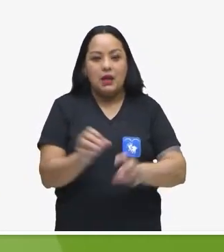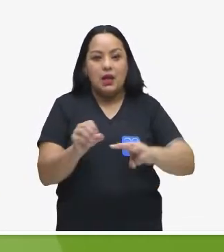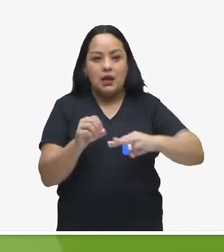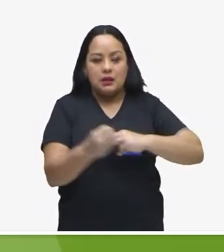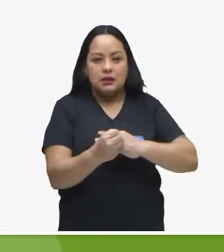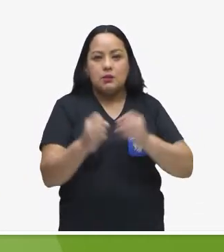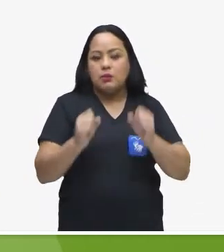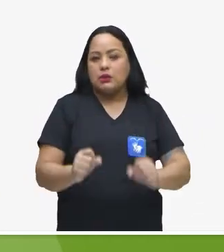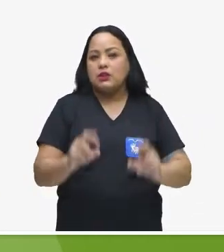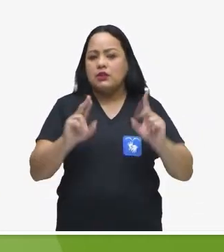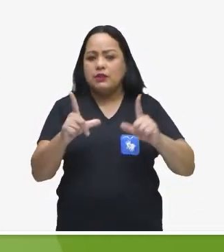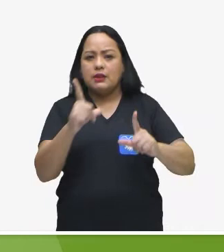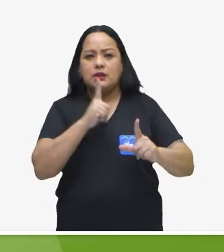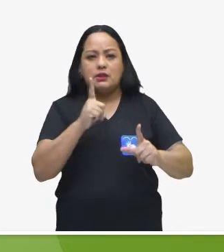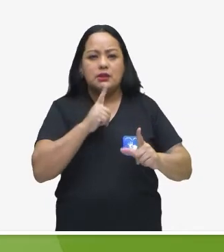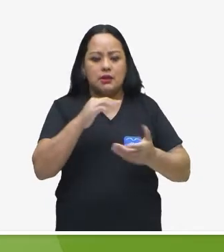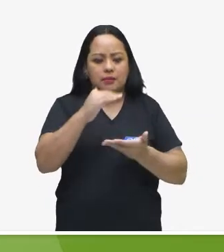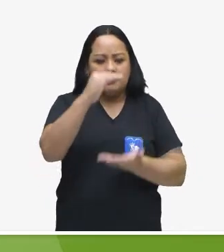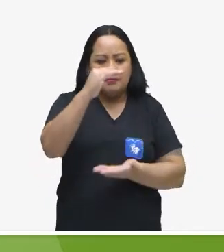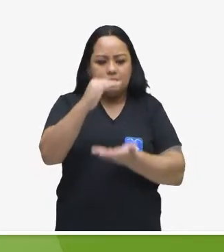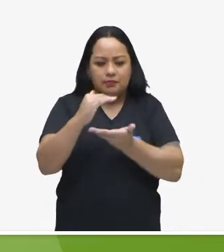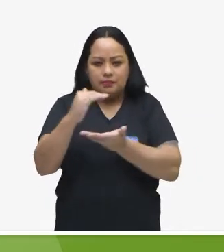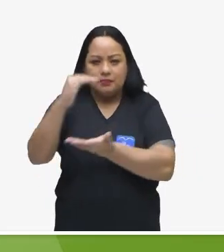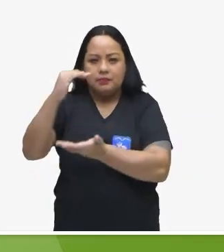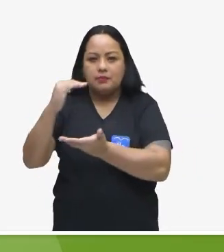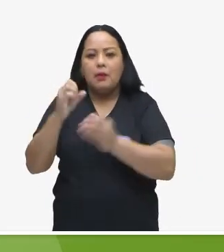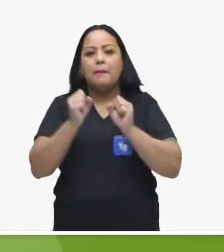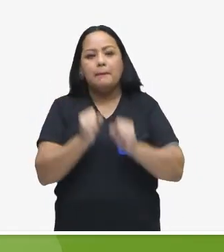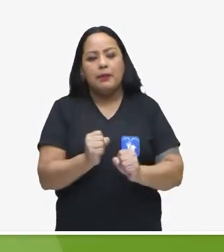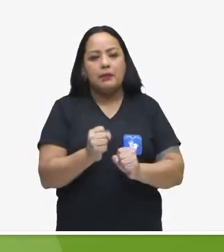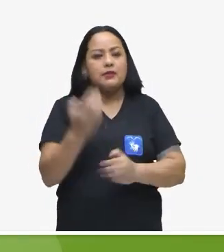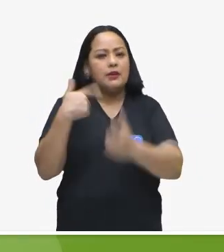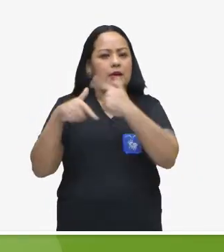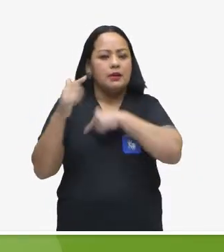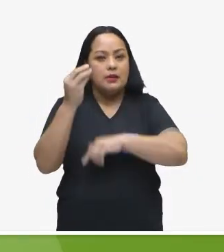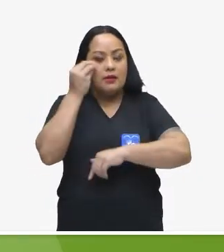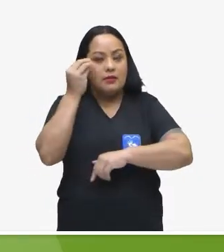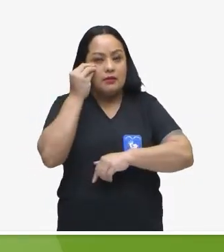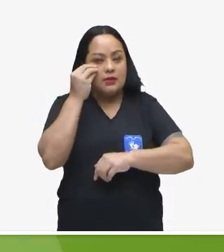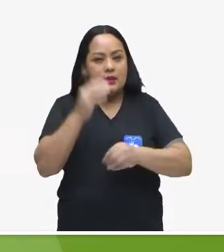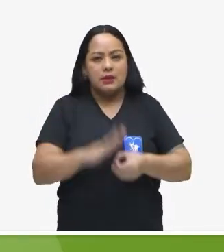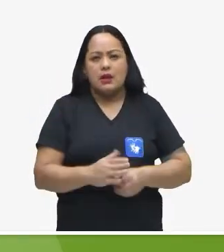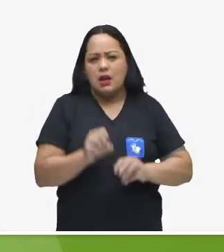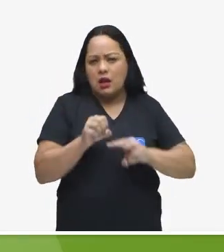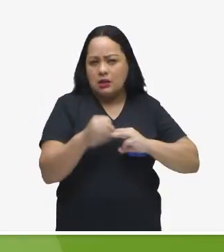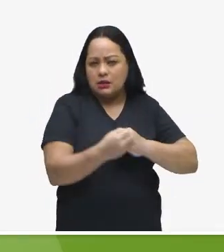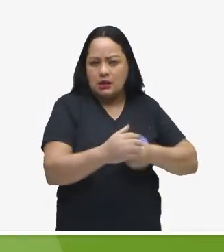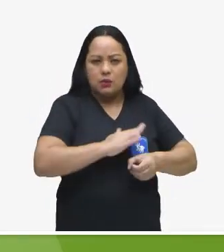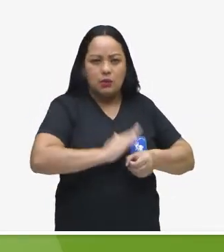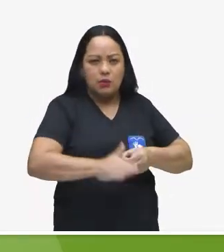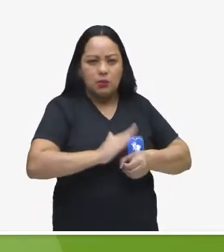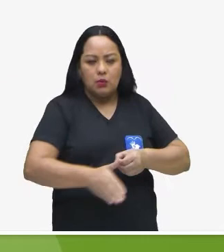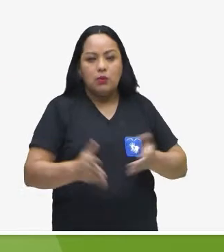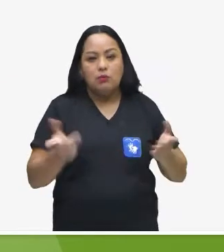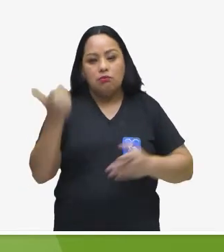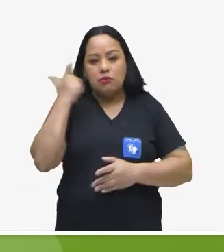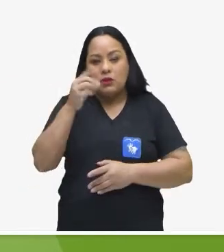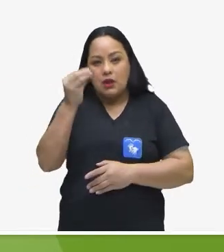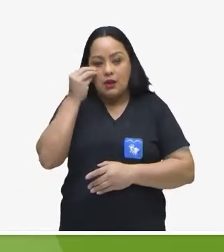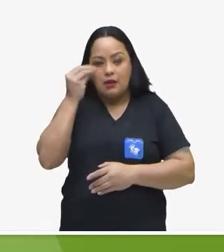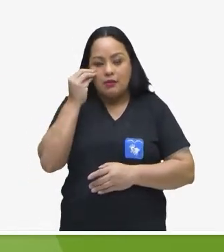ter diferentes tamanhos, né? A gente viu ainda há pouco a célula da cebola, então, para eu visualizar essa célula, tem que